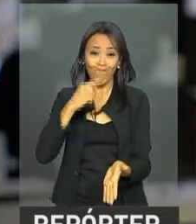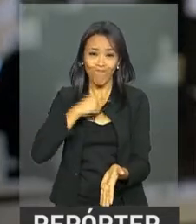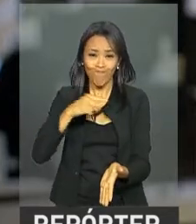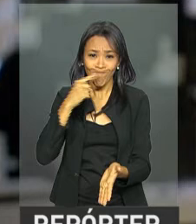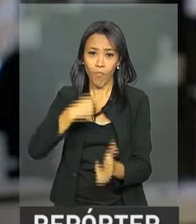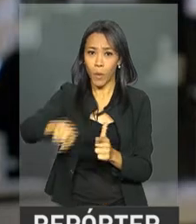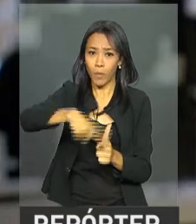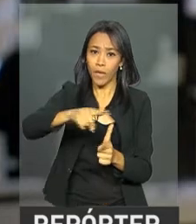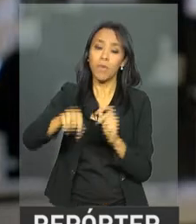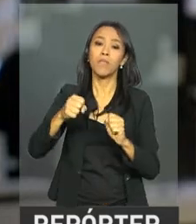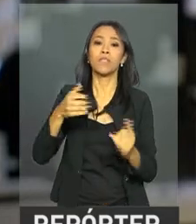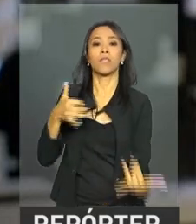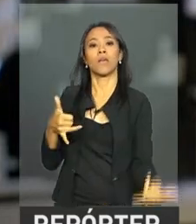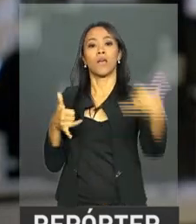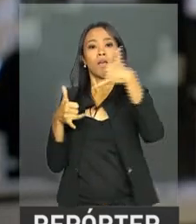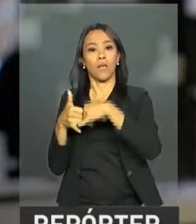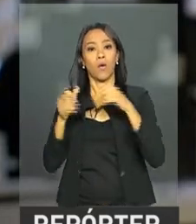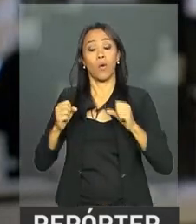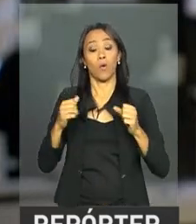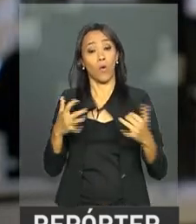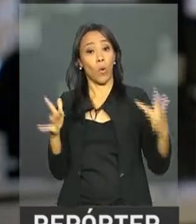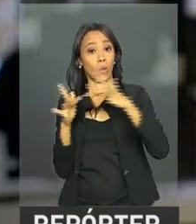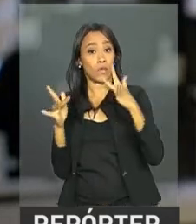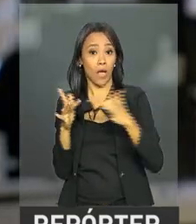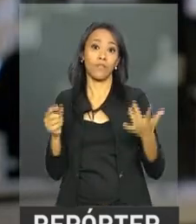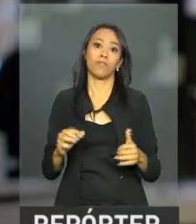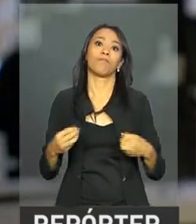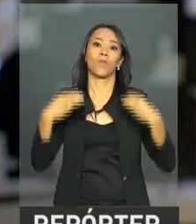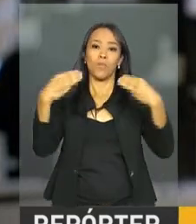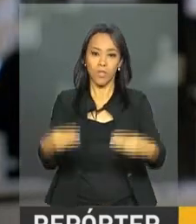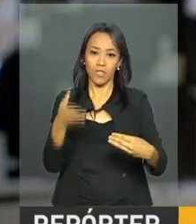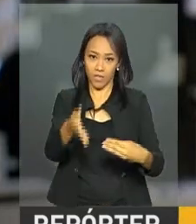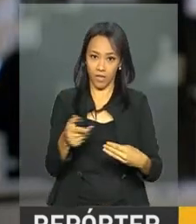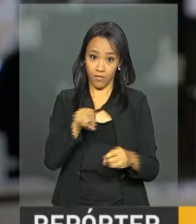entrar em contato com o Ministério da Educação. E isso pode ser feito pelo telefone